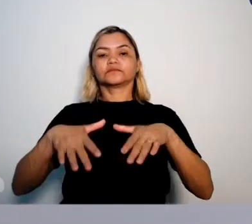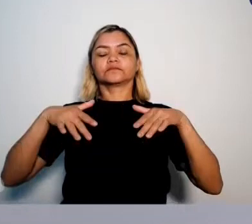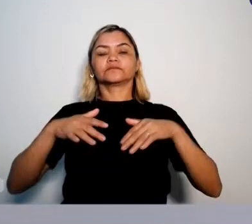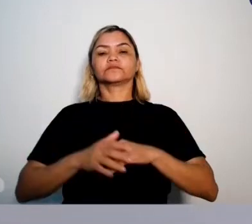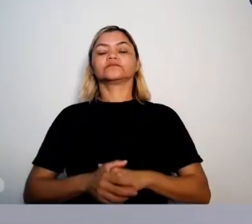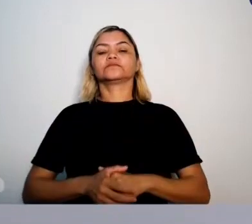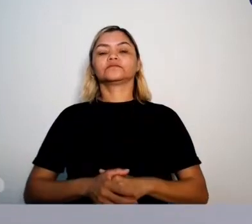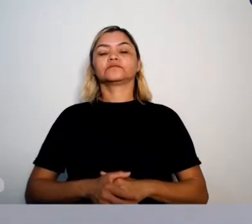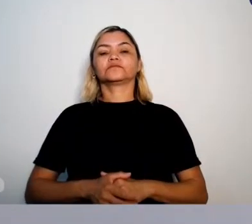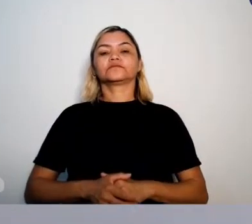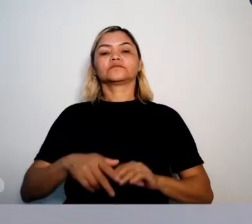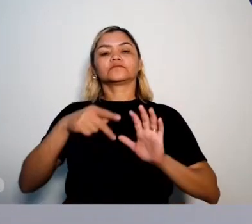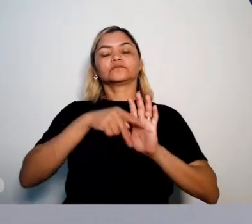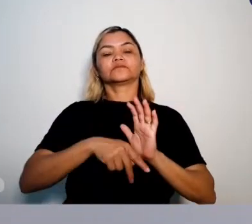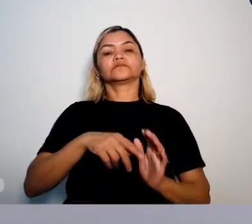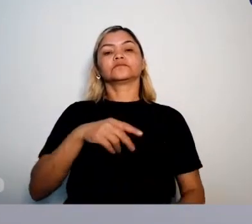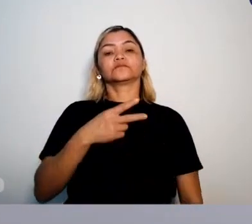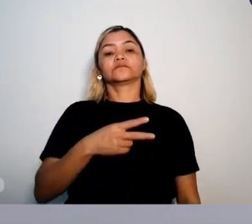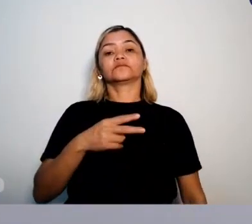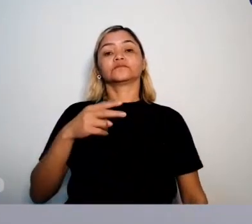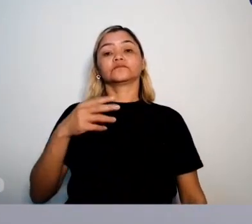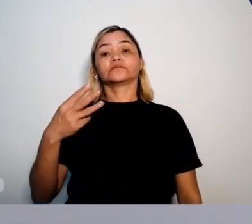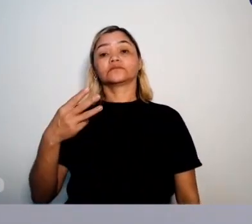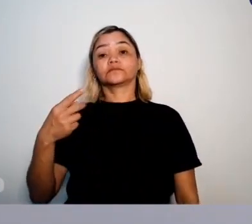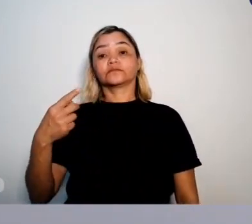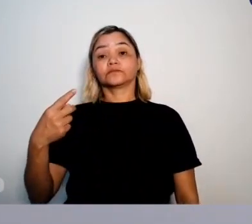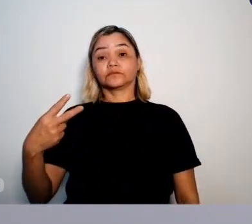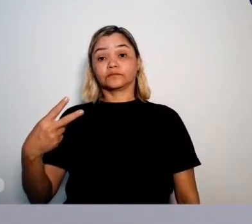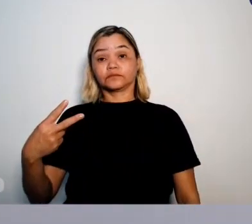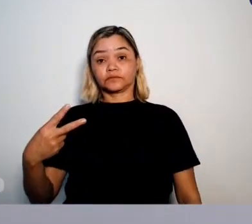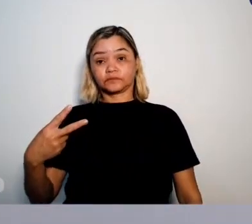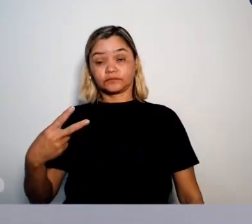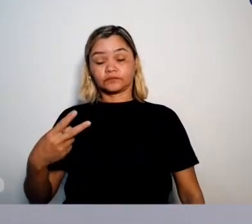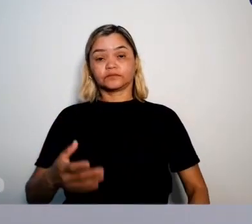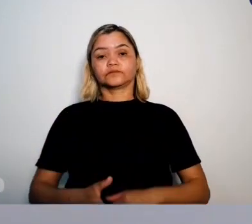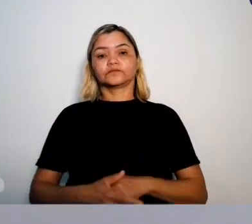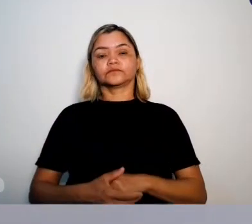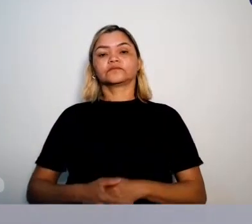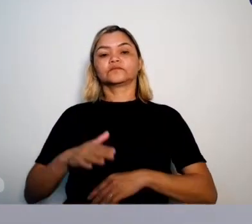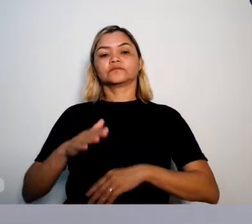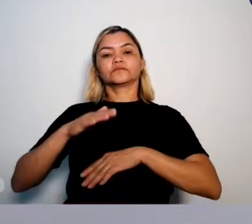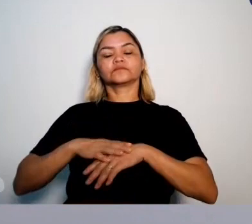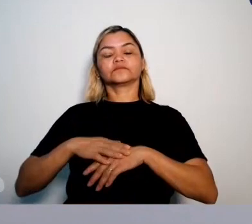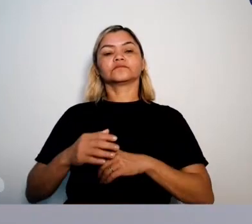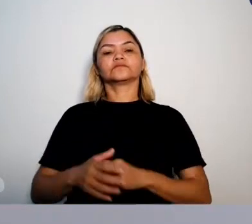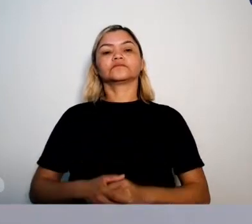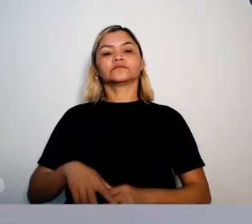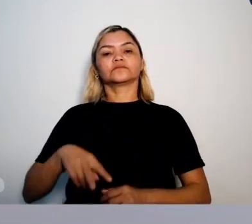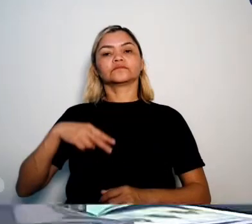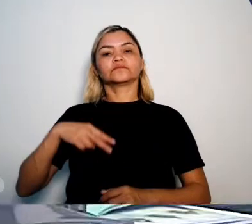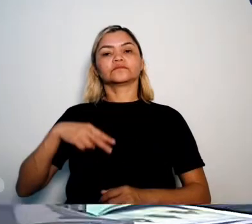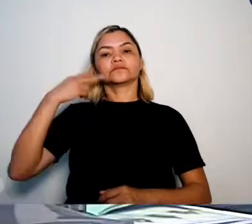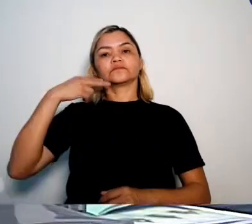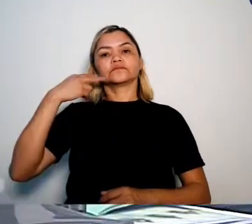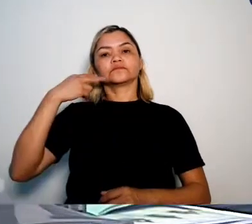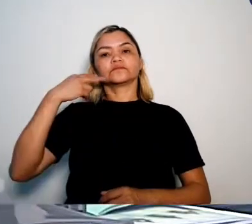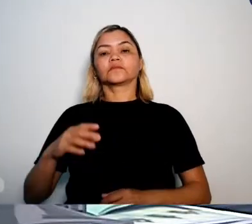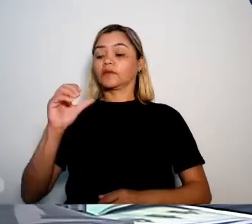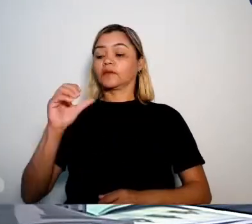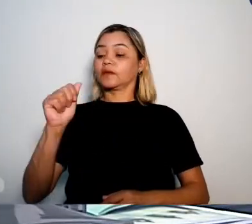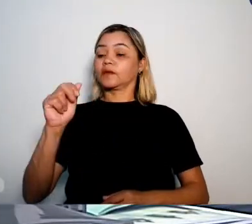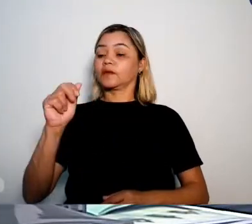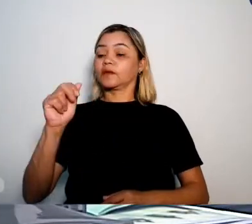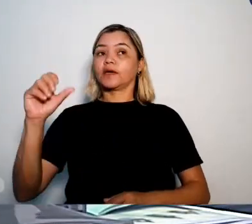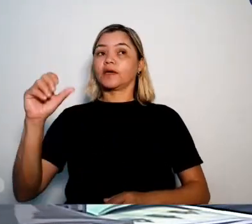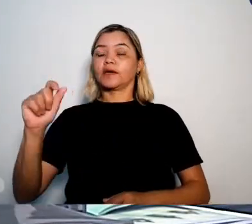Moção número 232, de autoria dos vereadores Carreira e Alessandra